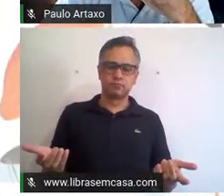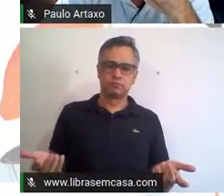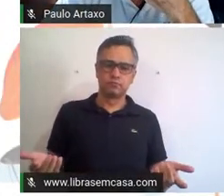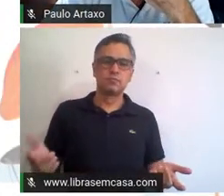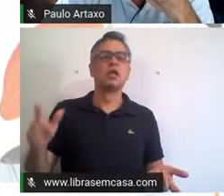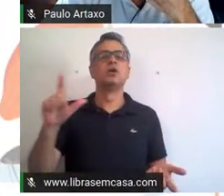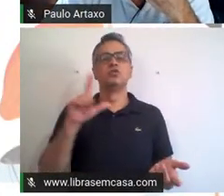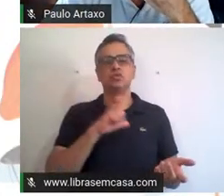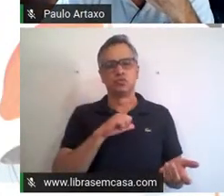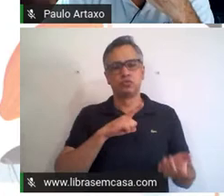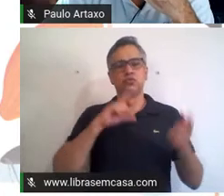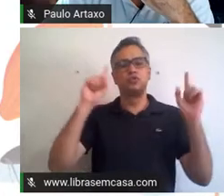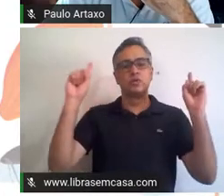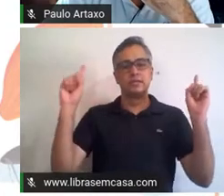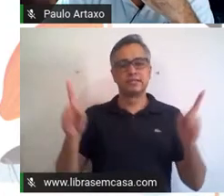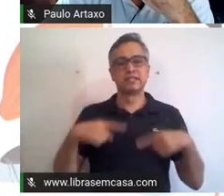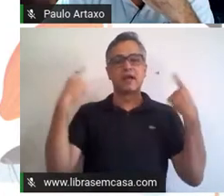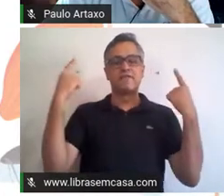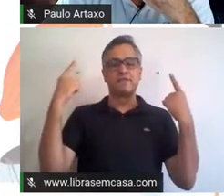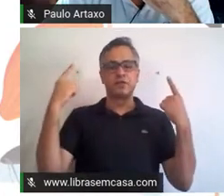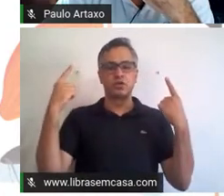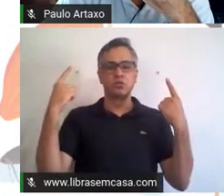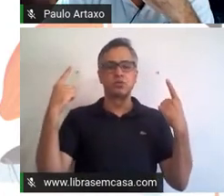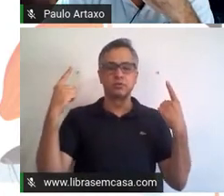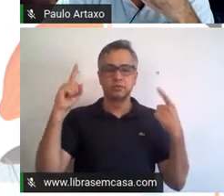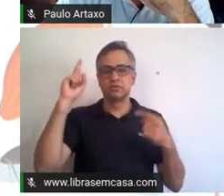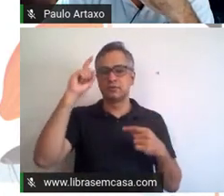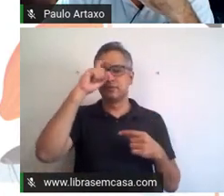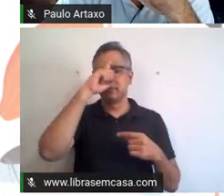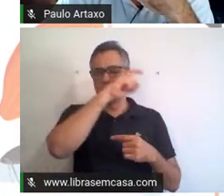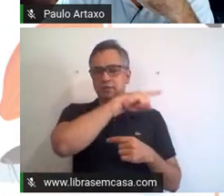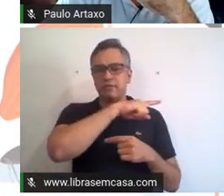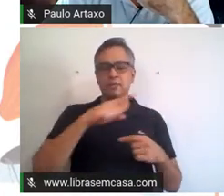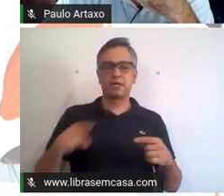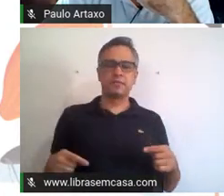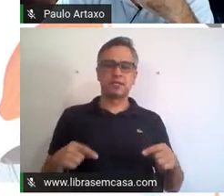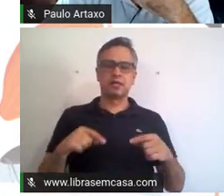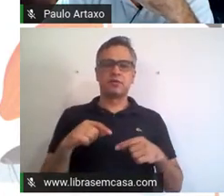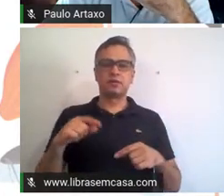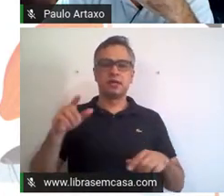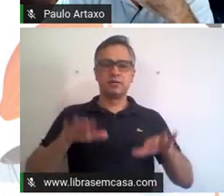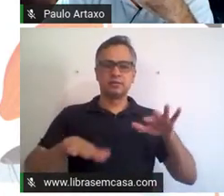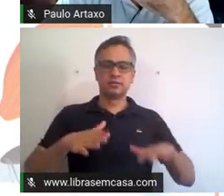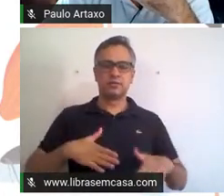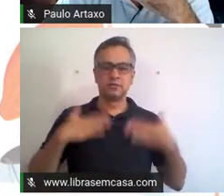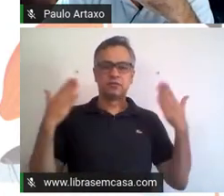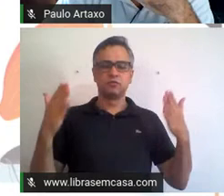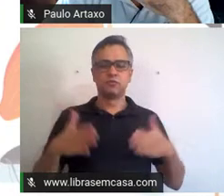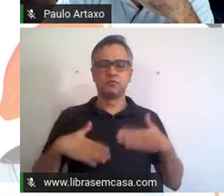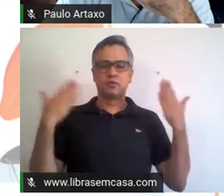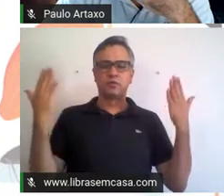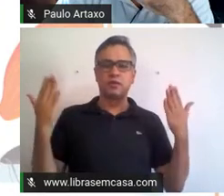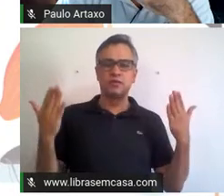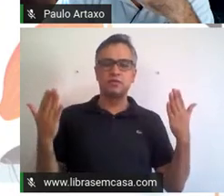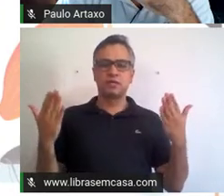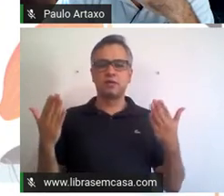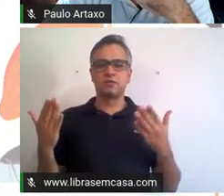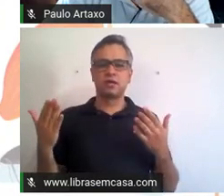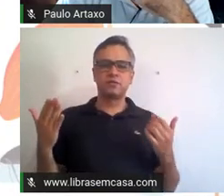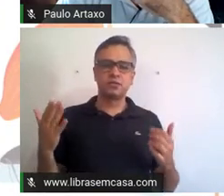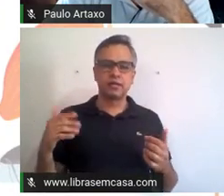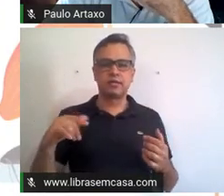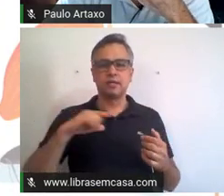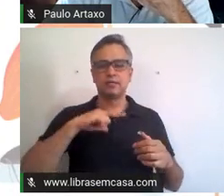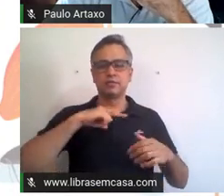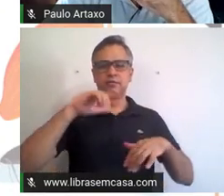desafios, que são desafios complexos, que às vezes podem até ser um pouco assustadores, que às vezes desarmam a gente não sabe muito bem por onde